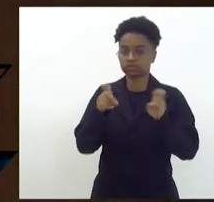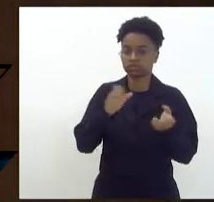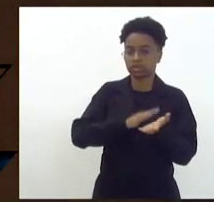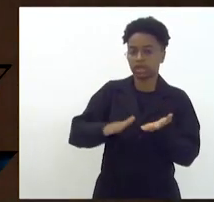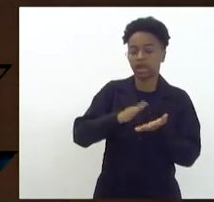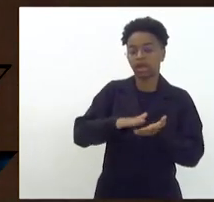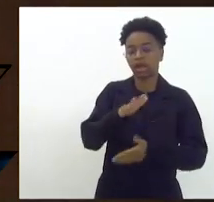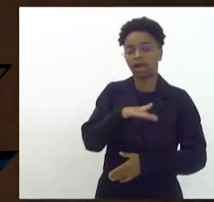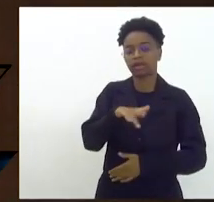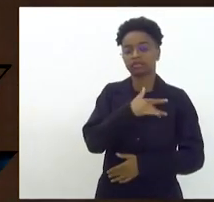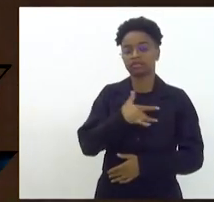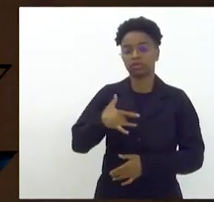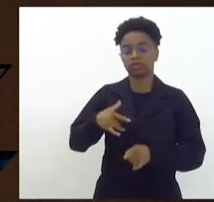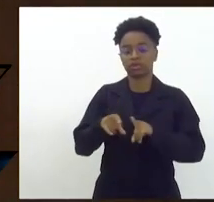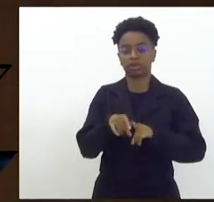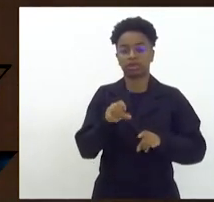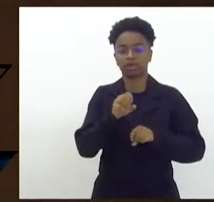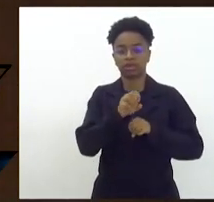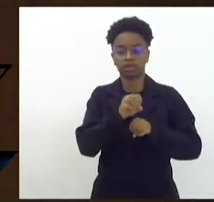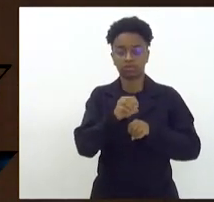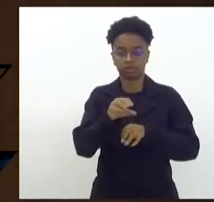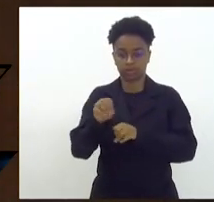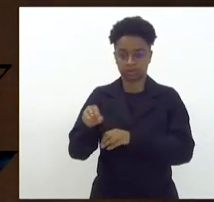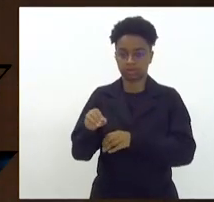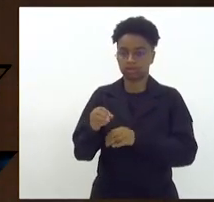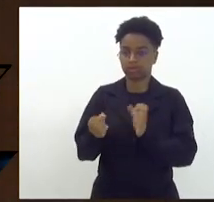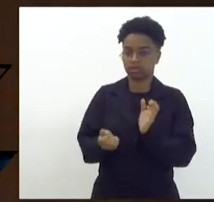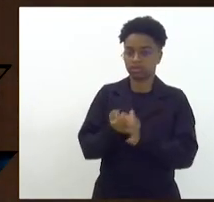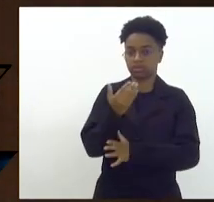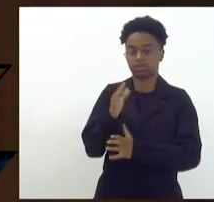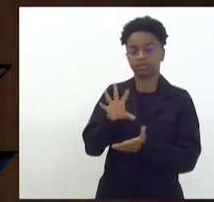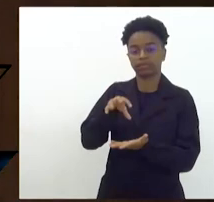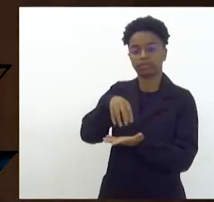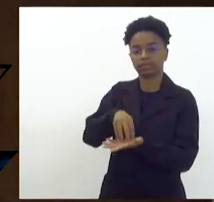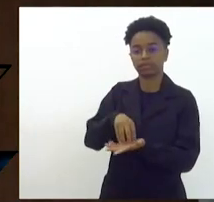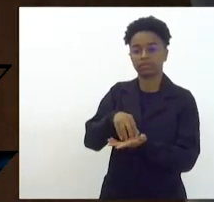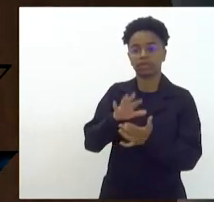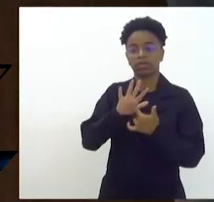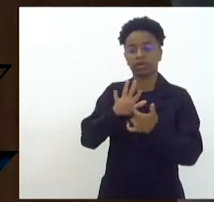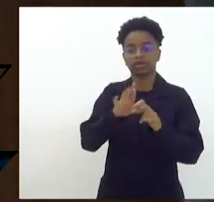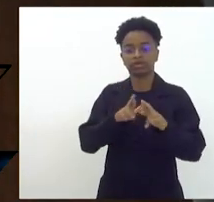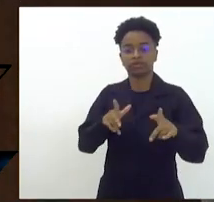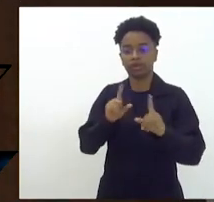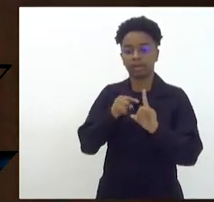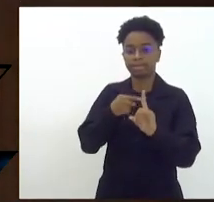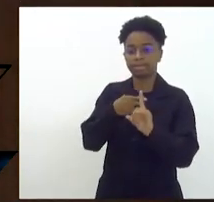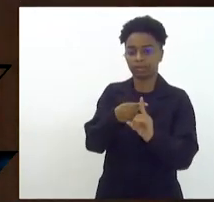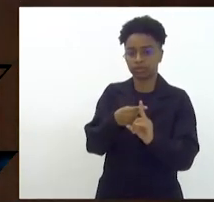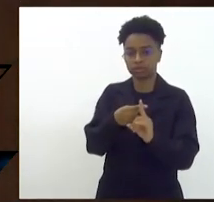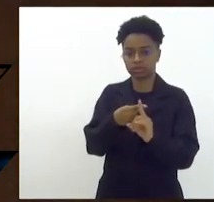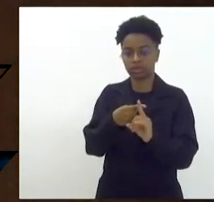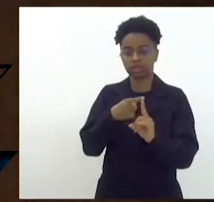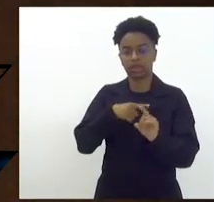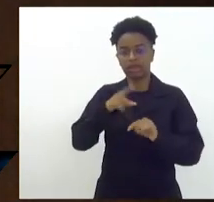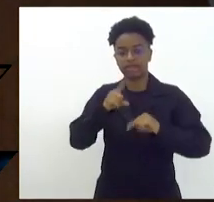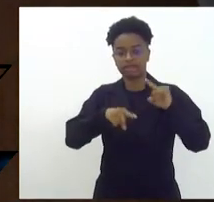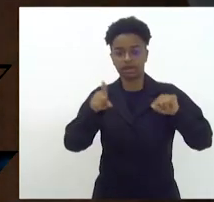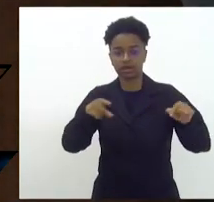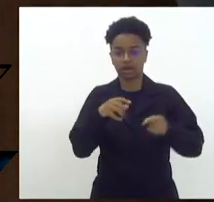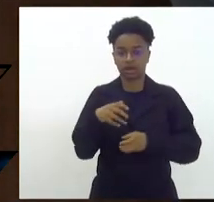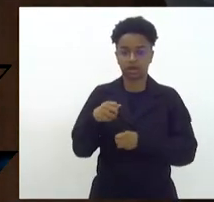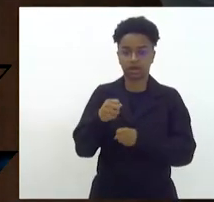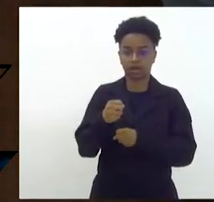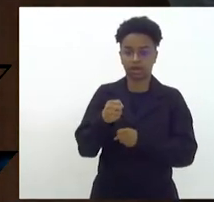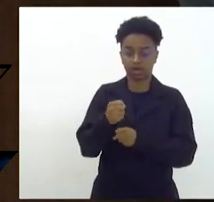e educação realizadas pelo ente em razão de eventual diferença positiva entra a variação anual das bases de